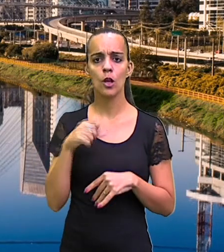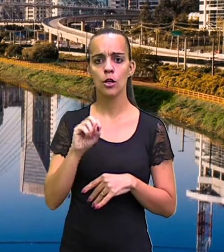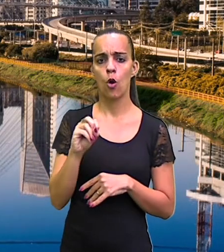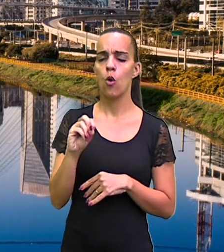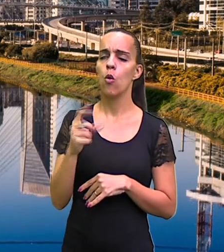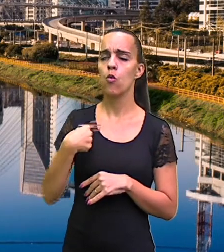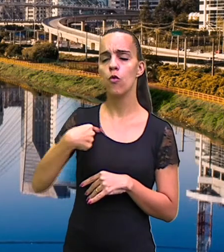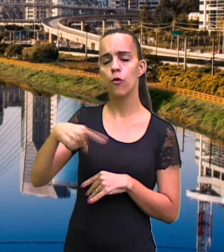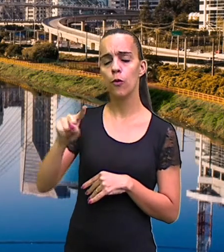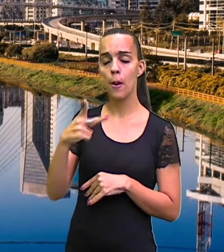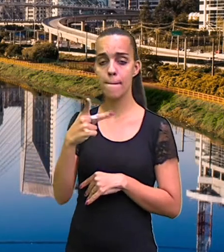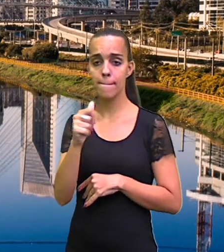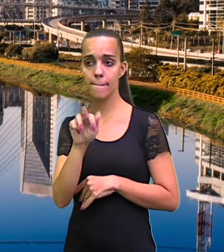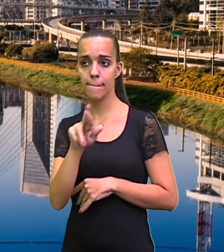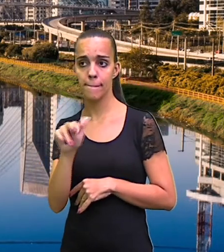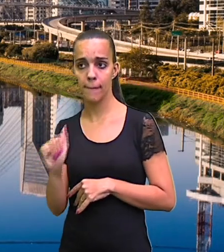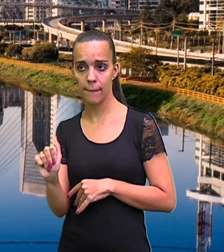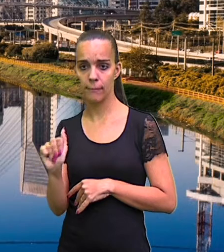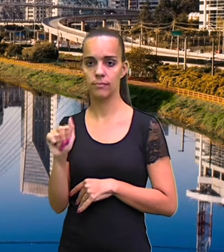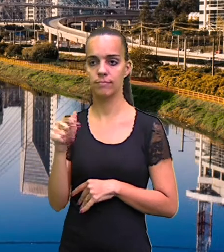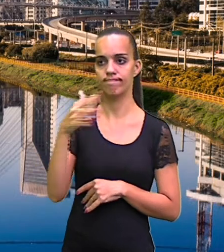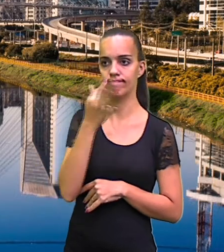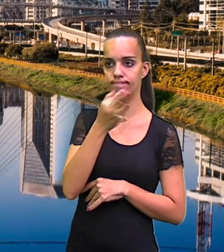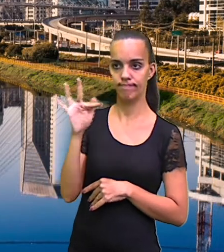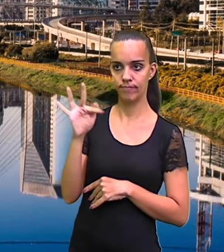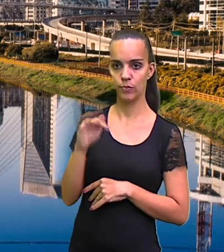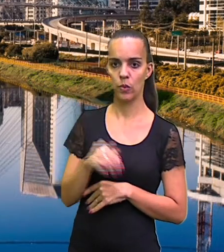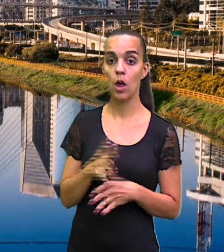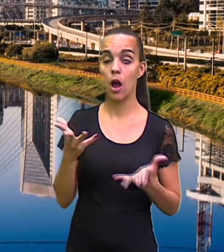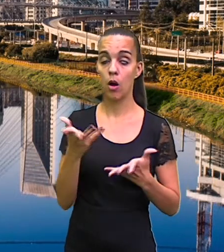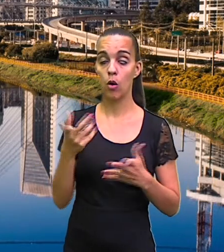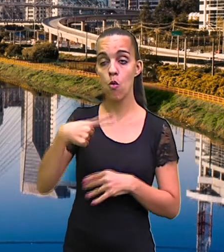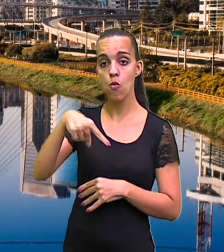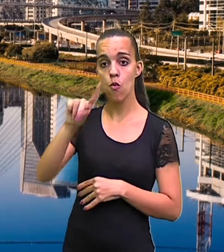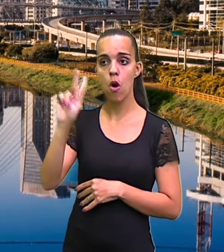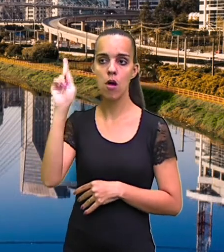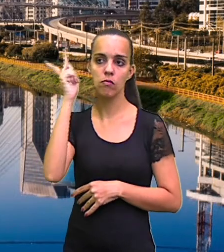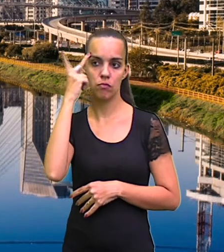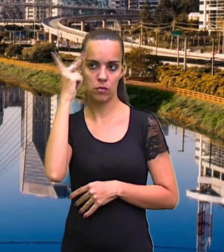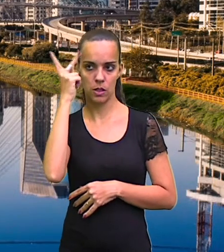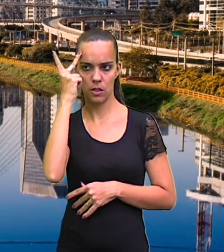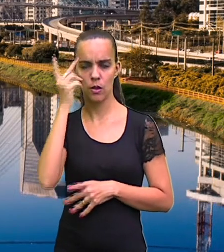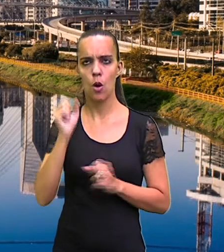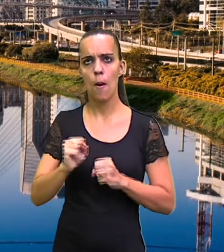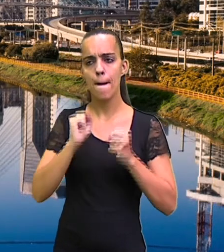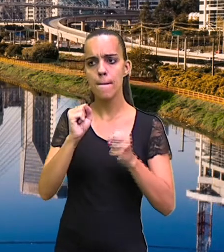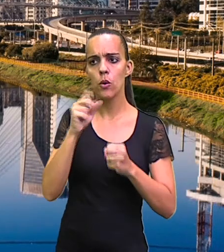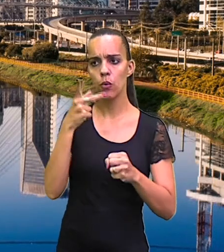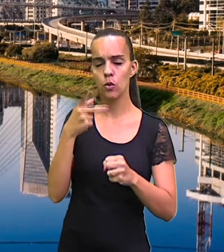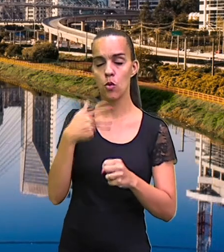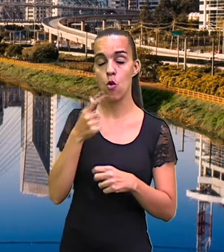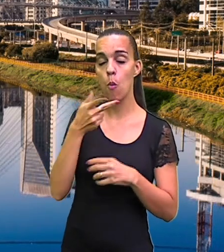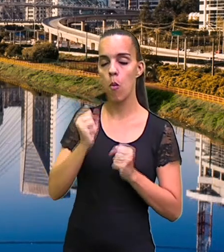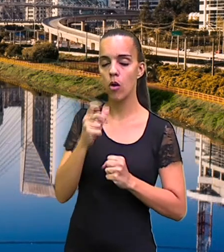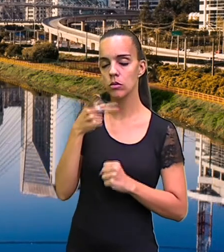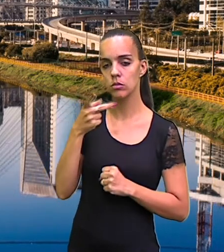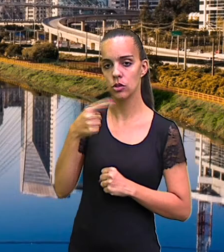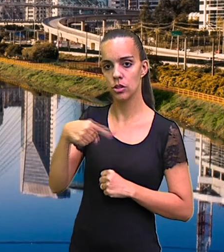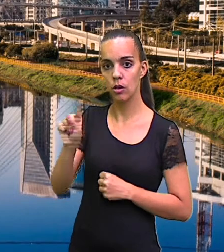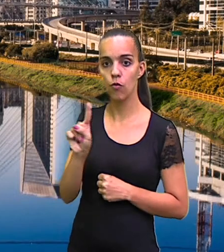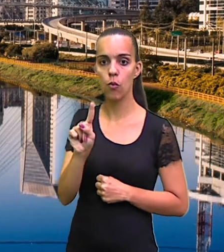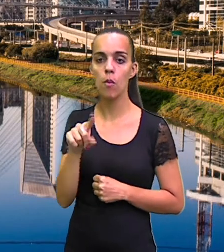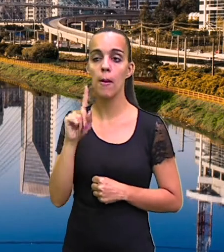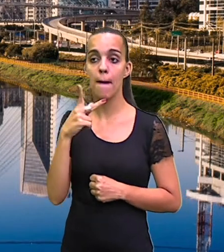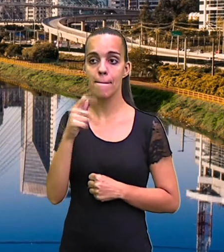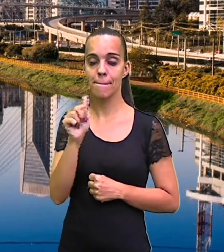a França. Agora, se falo, fui a São Paulo, só posso dizer fui para São Paulo